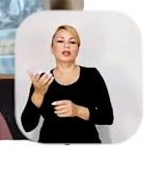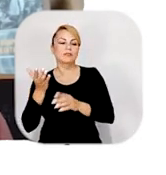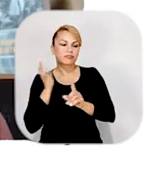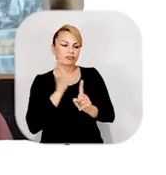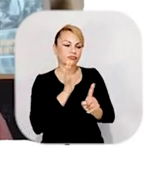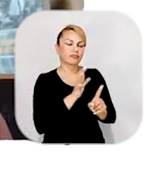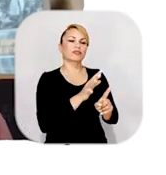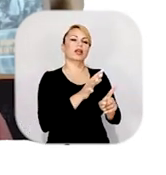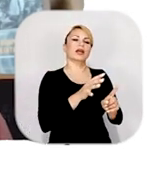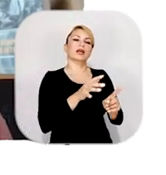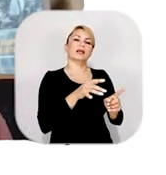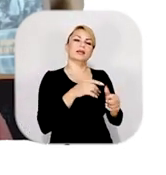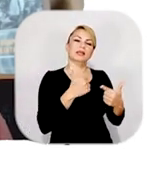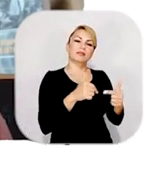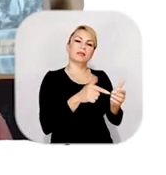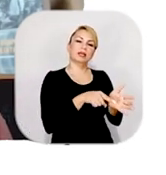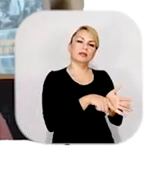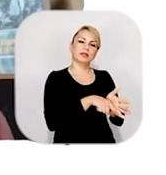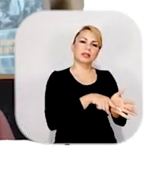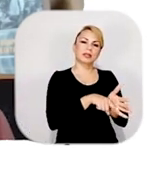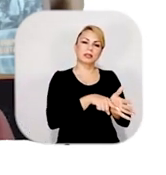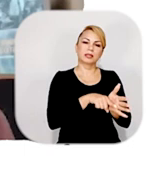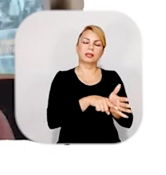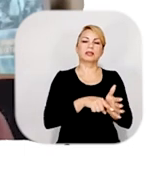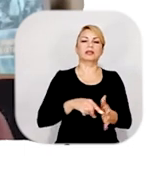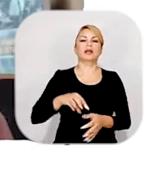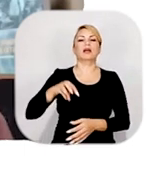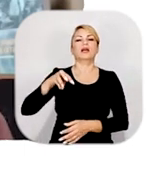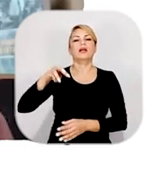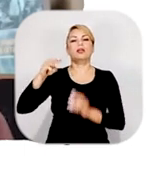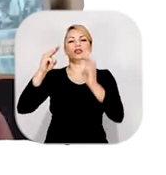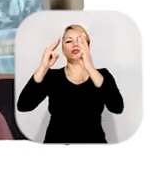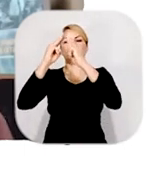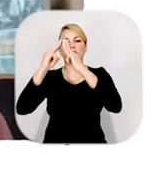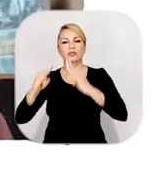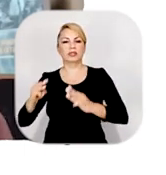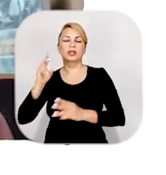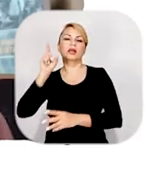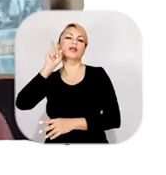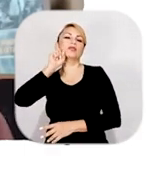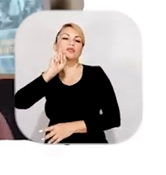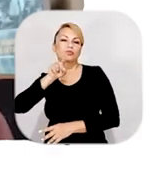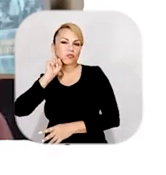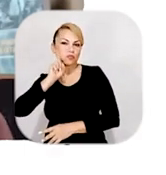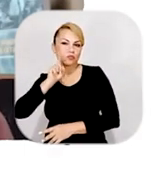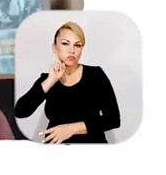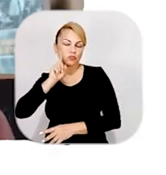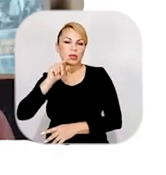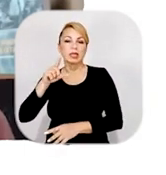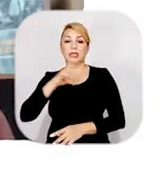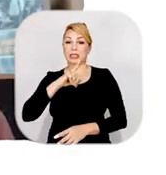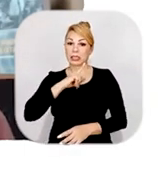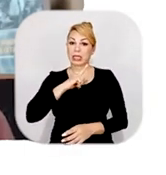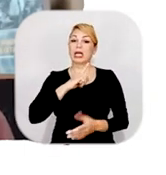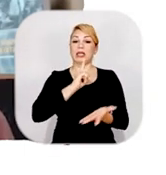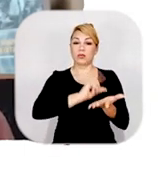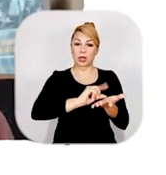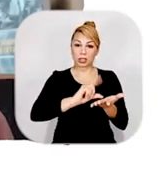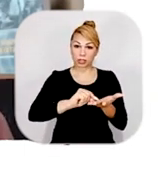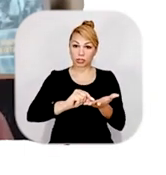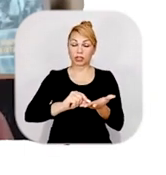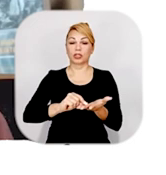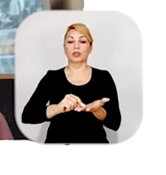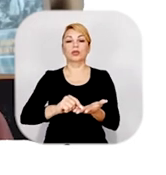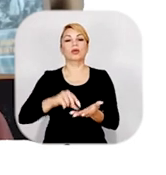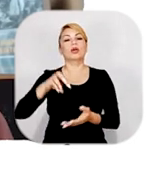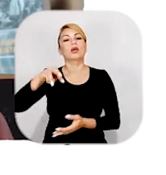Field, né, nos Estados Unidos, né? E tem uma monografia sobre essa coleção, né? E nessas